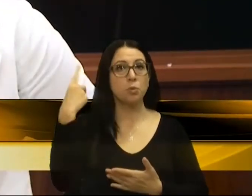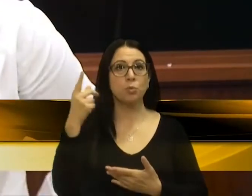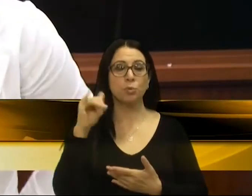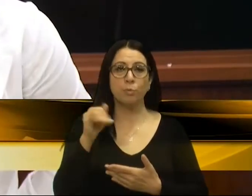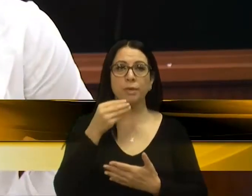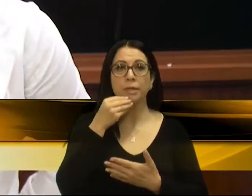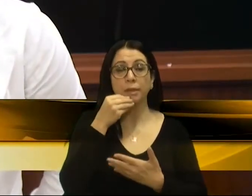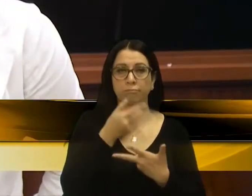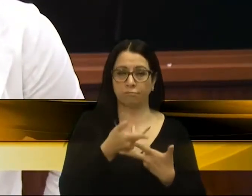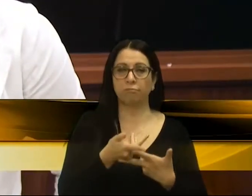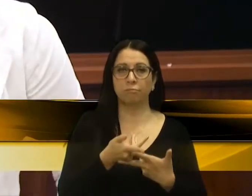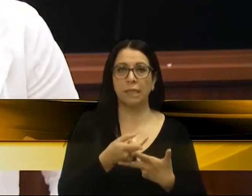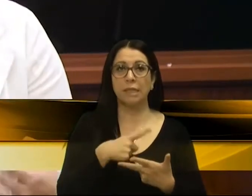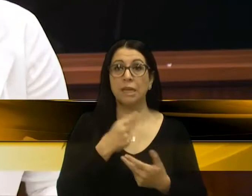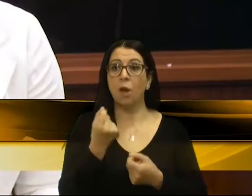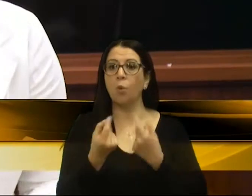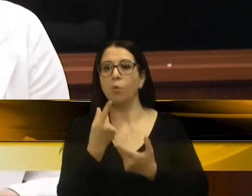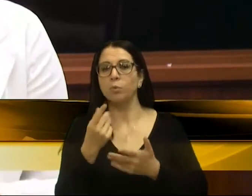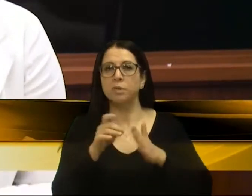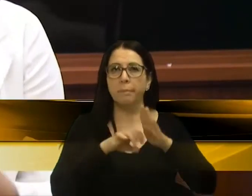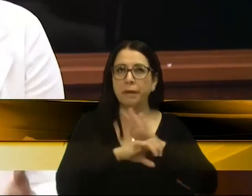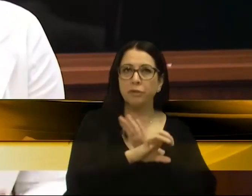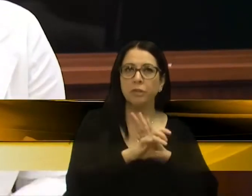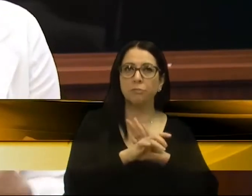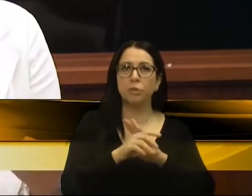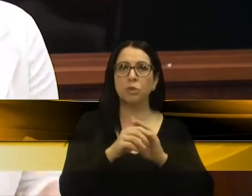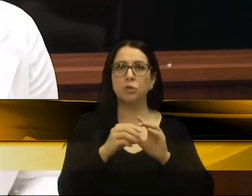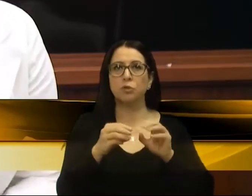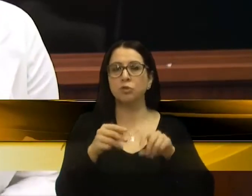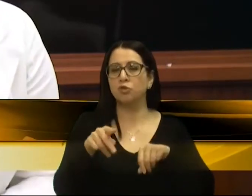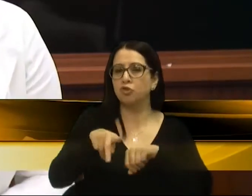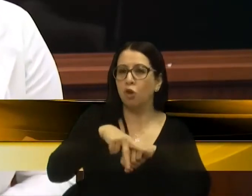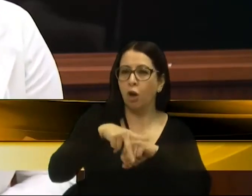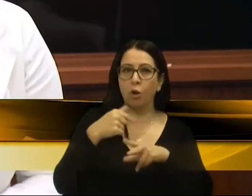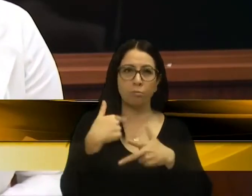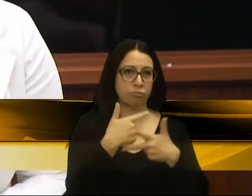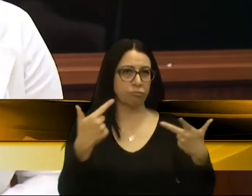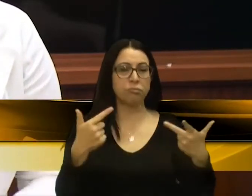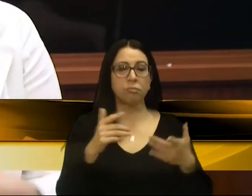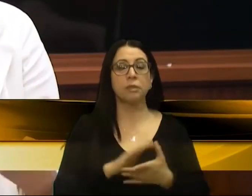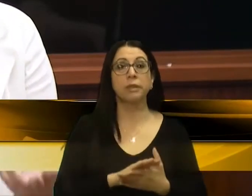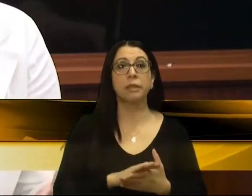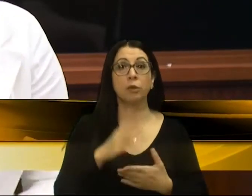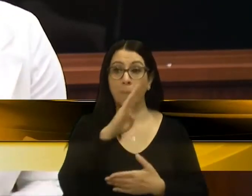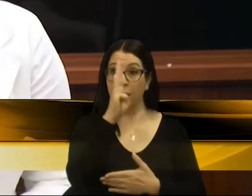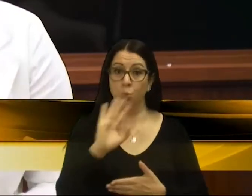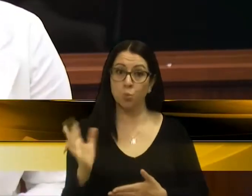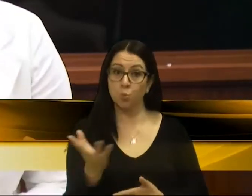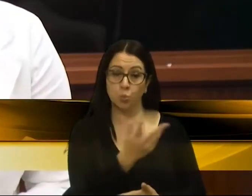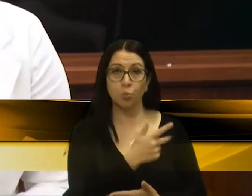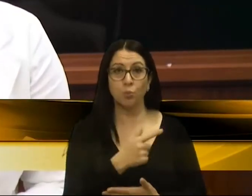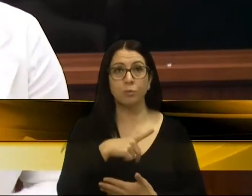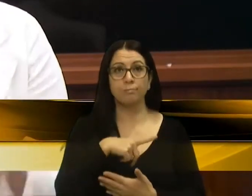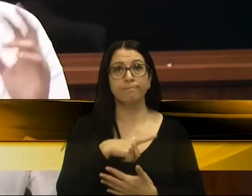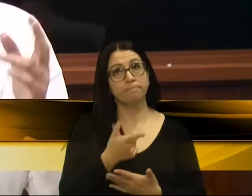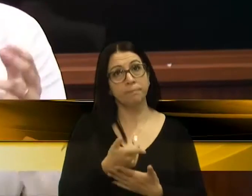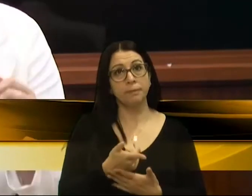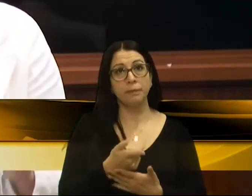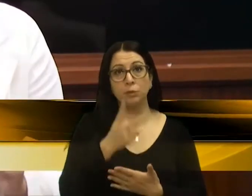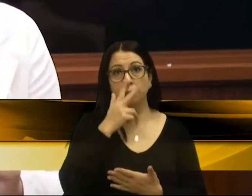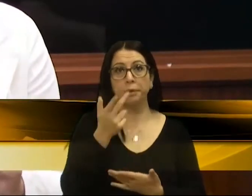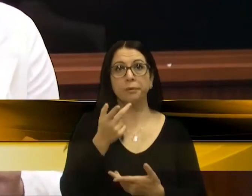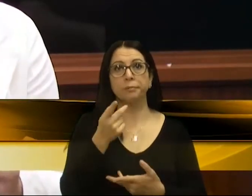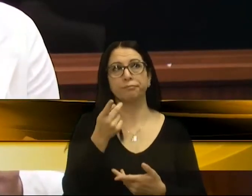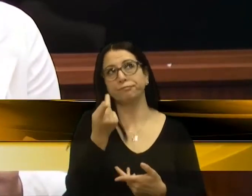ocasiões que alguns empreendimentos, shoppings, por ocasiões, no Brasil todo, acabaram